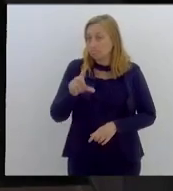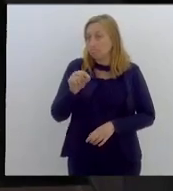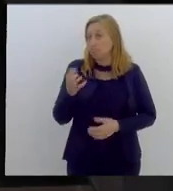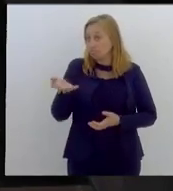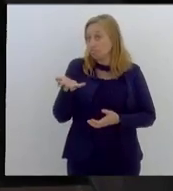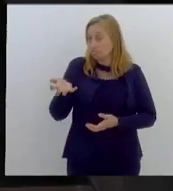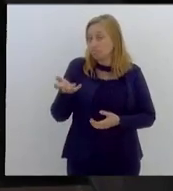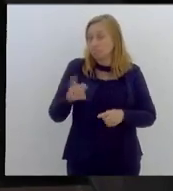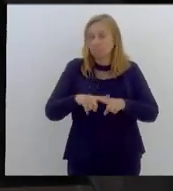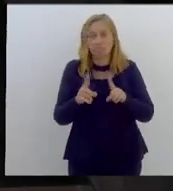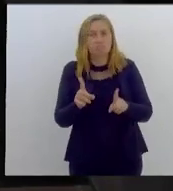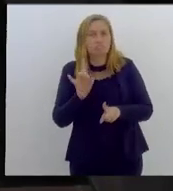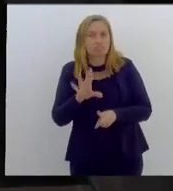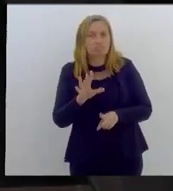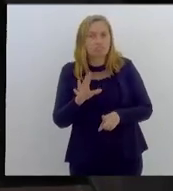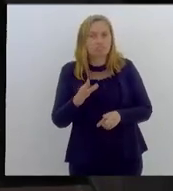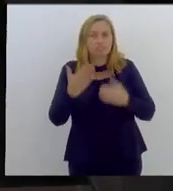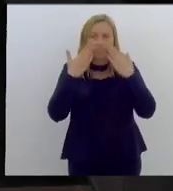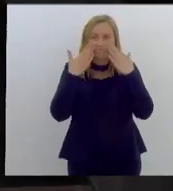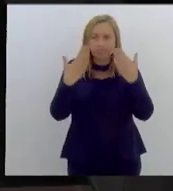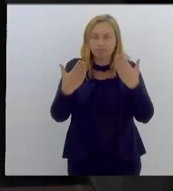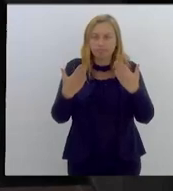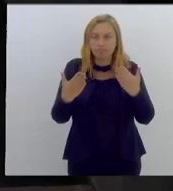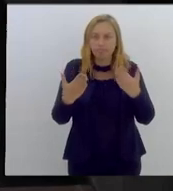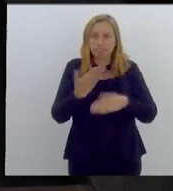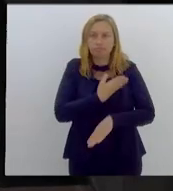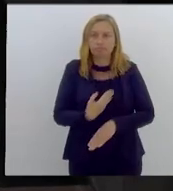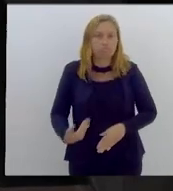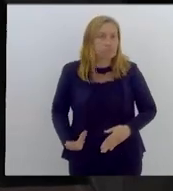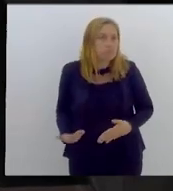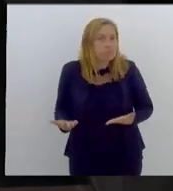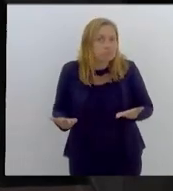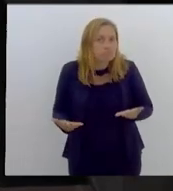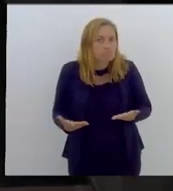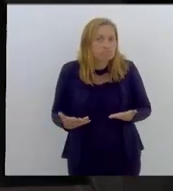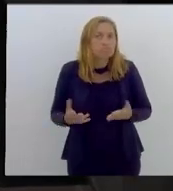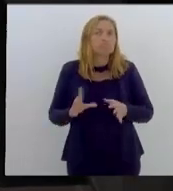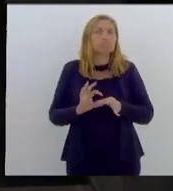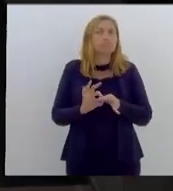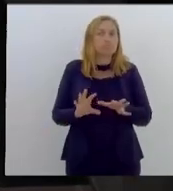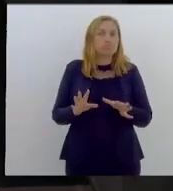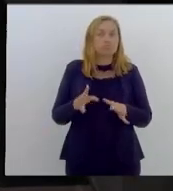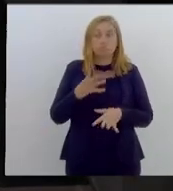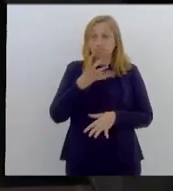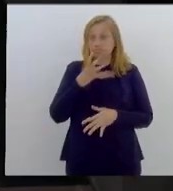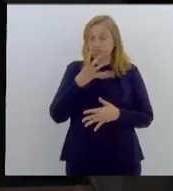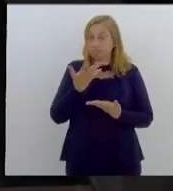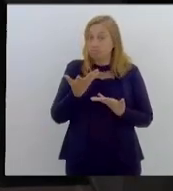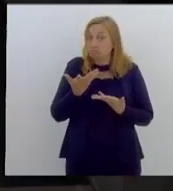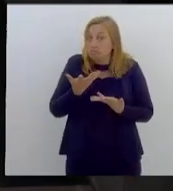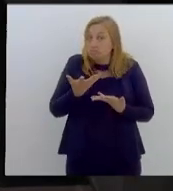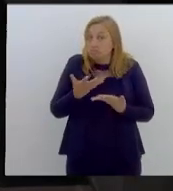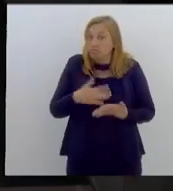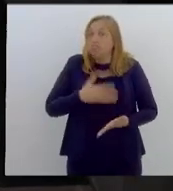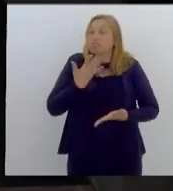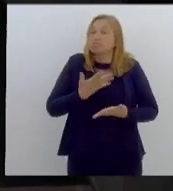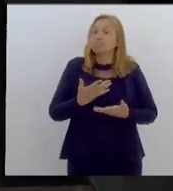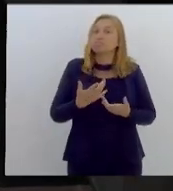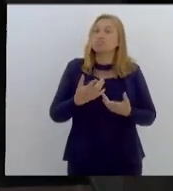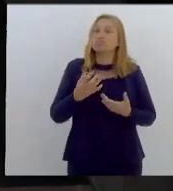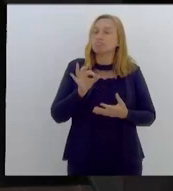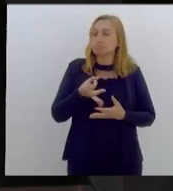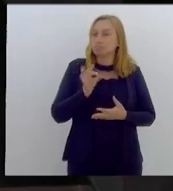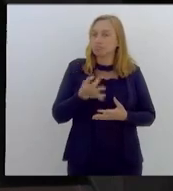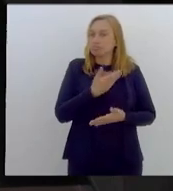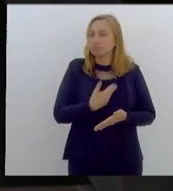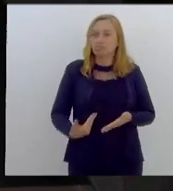mas só as previsões apresentadas pelo governo já nos deixa de cabelo em pé, porque é evidente que o